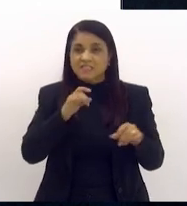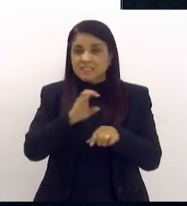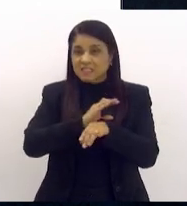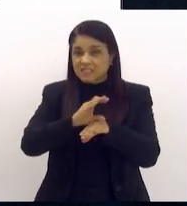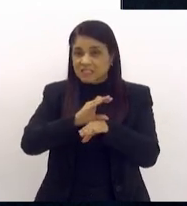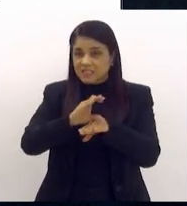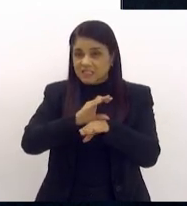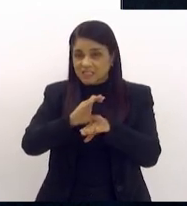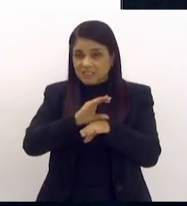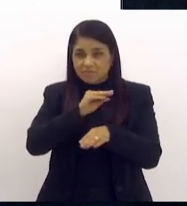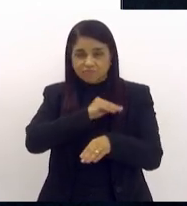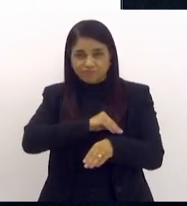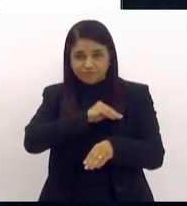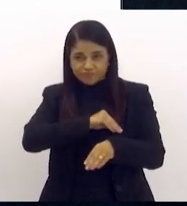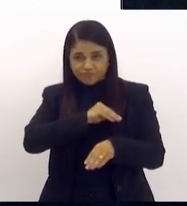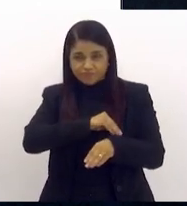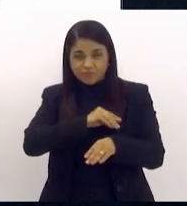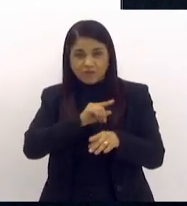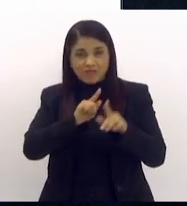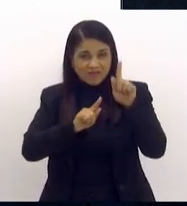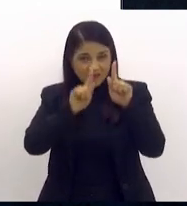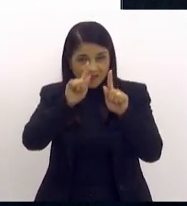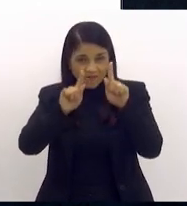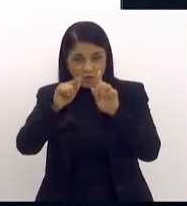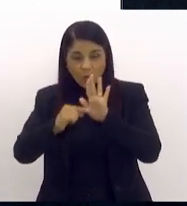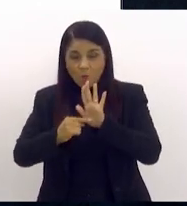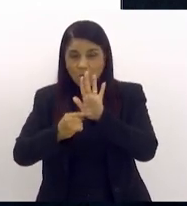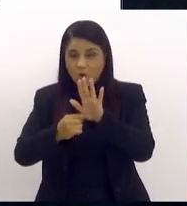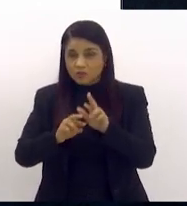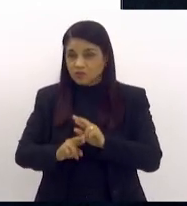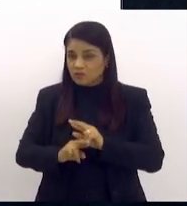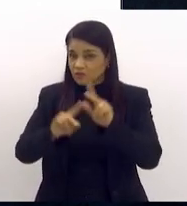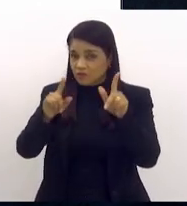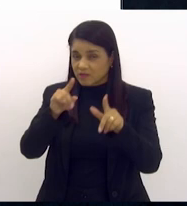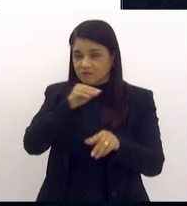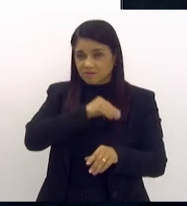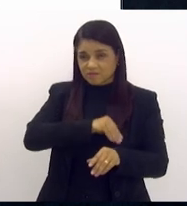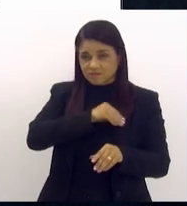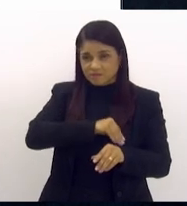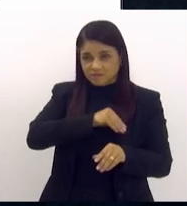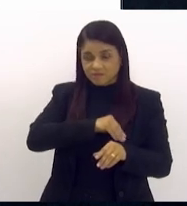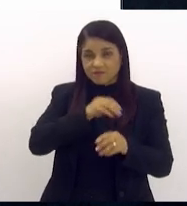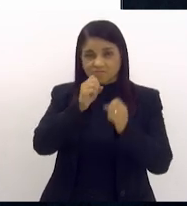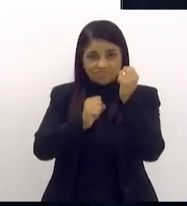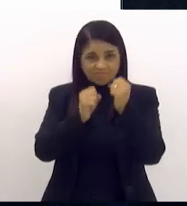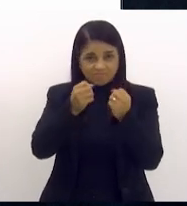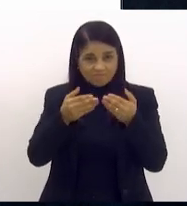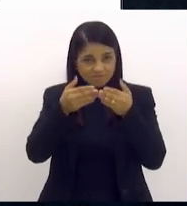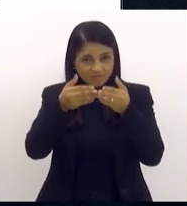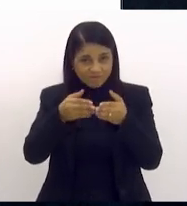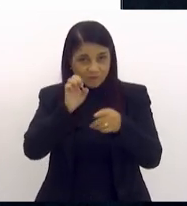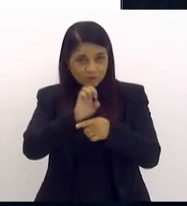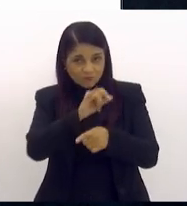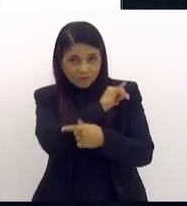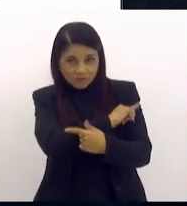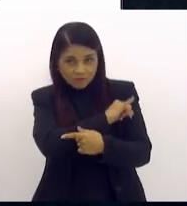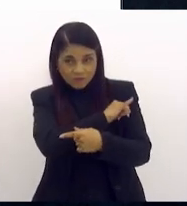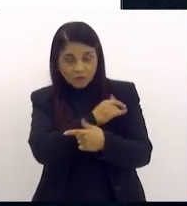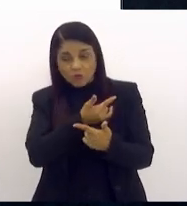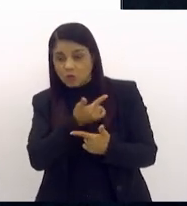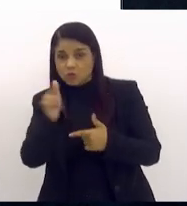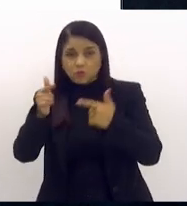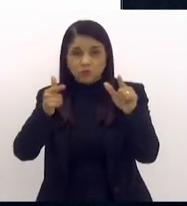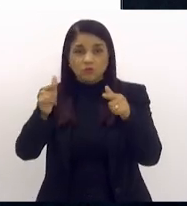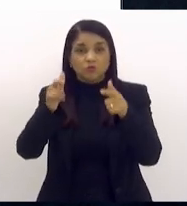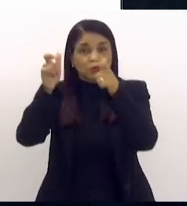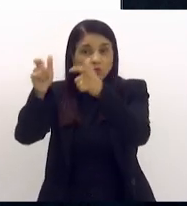a esse gráfico ele mostra a diferença entre os salários da indústria naval no estado do Rio e outros salários em geral e a